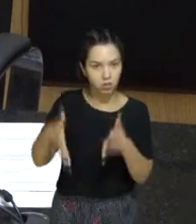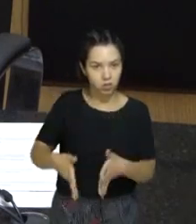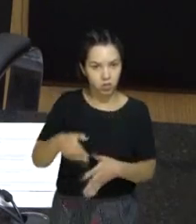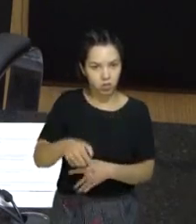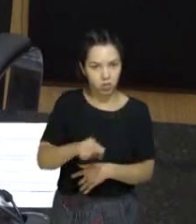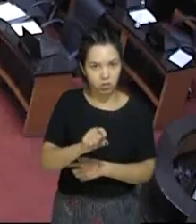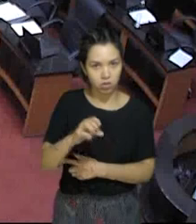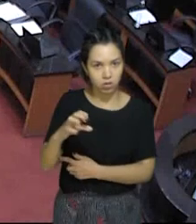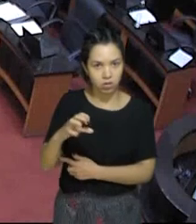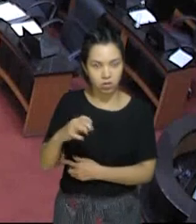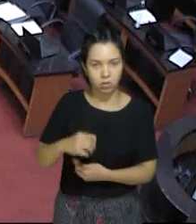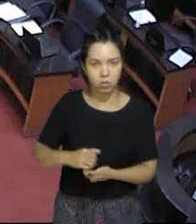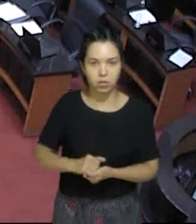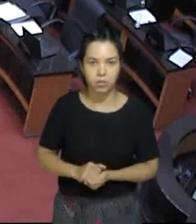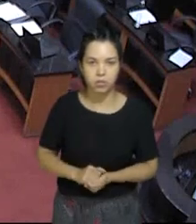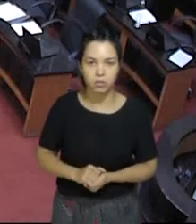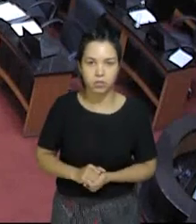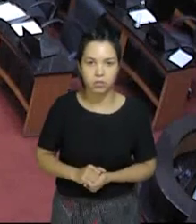Catarina.